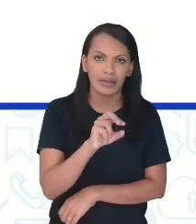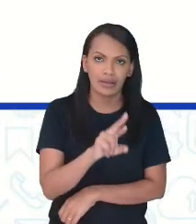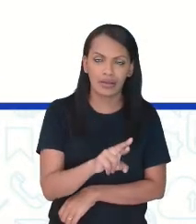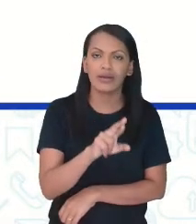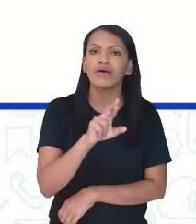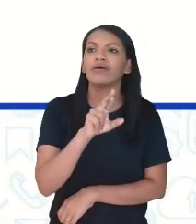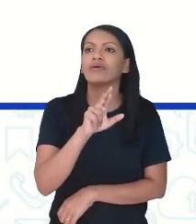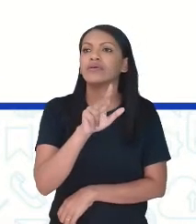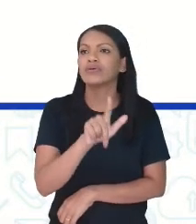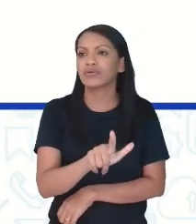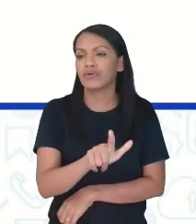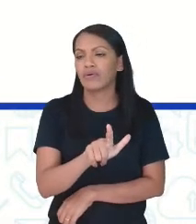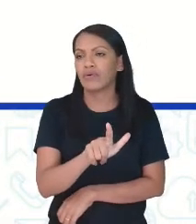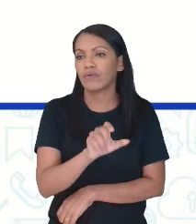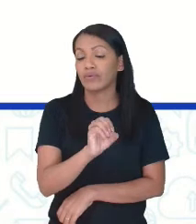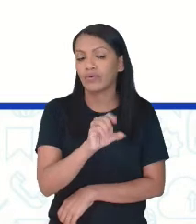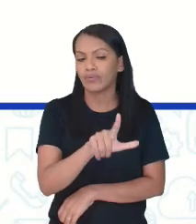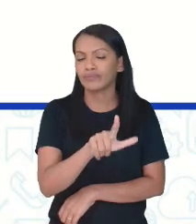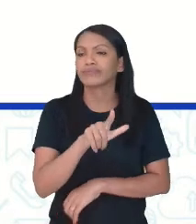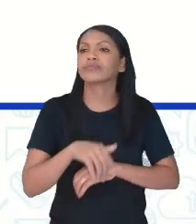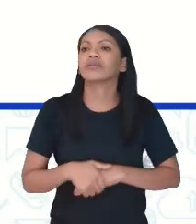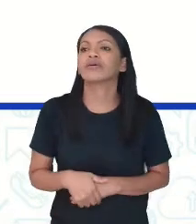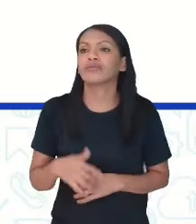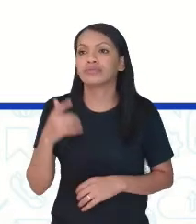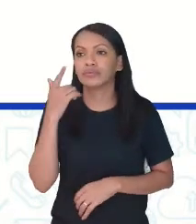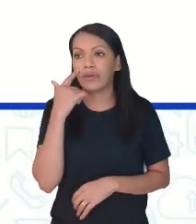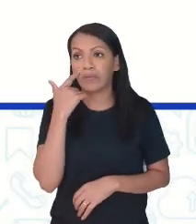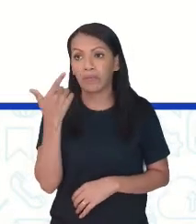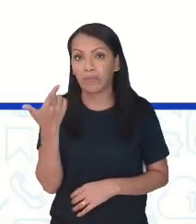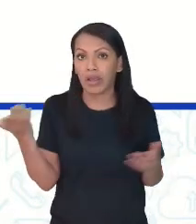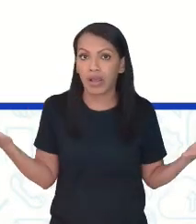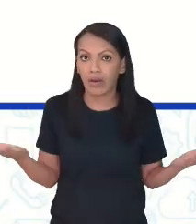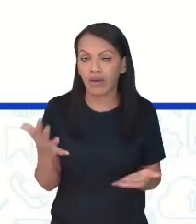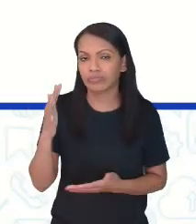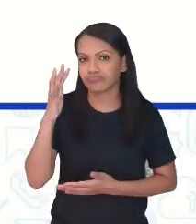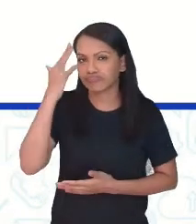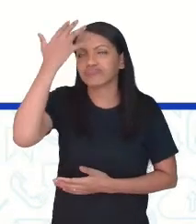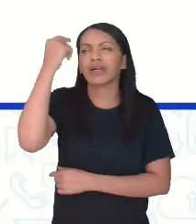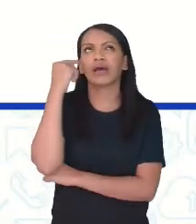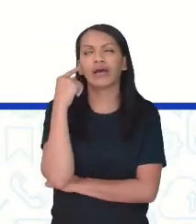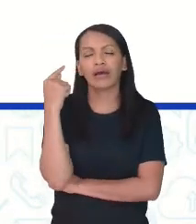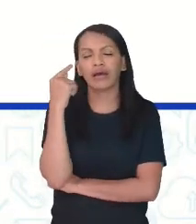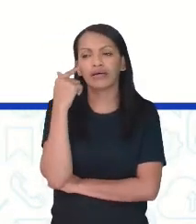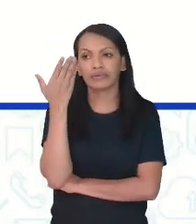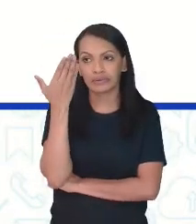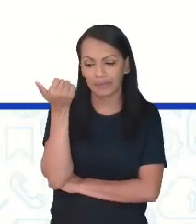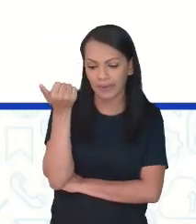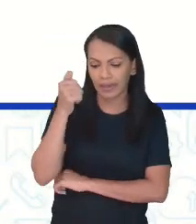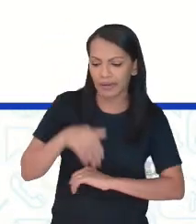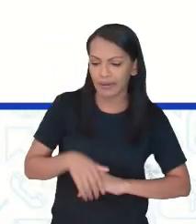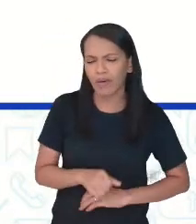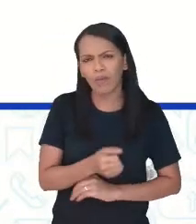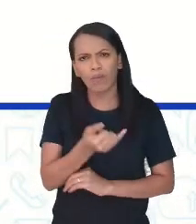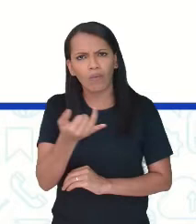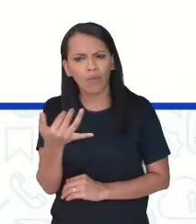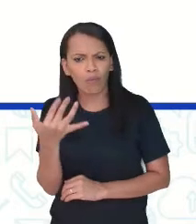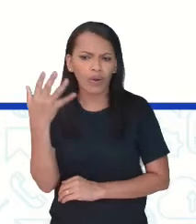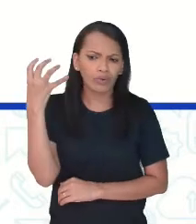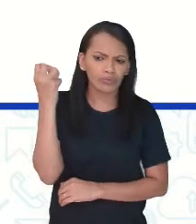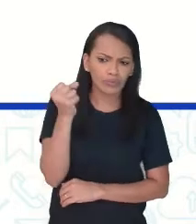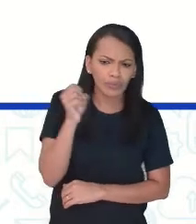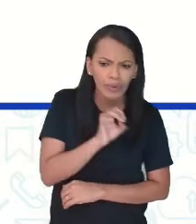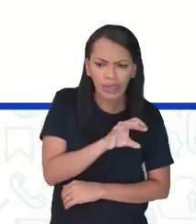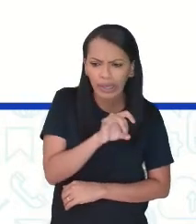dá igual a quanto? 35. Resolvemos o problema. É isso que ele quer saber, ó. Quantos litros cada